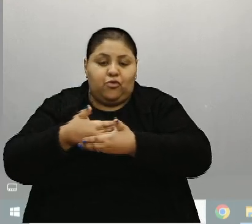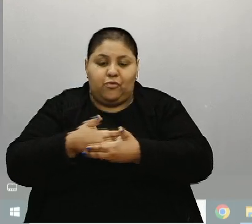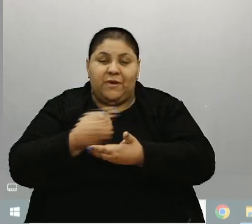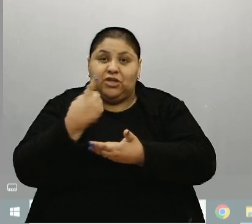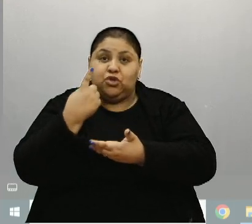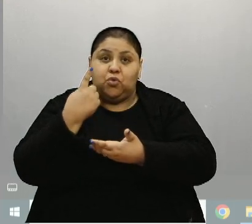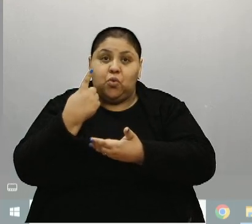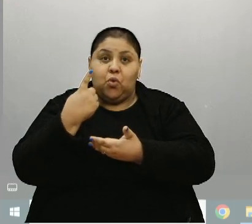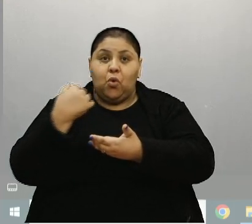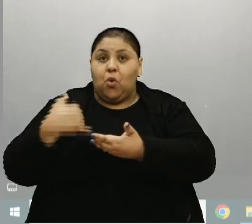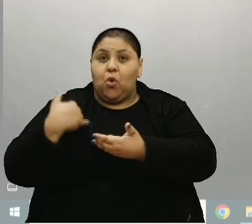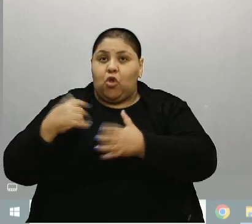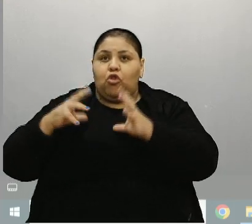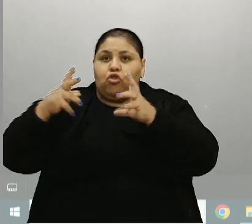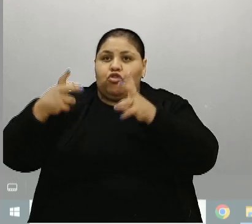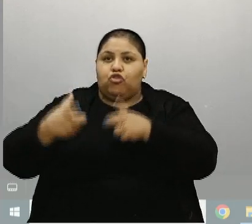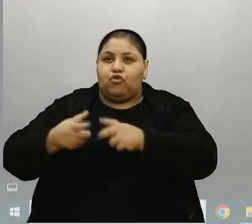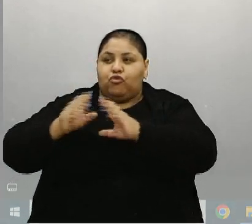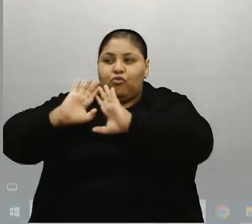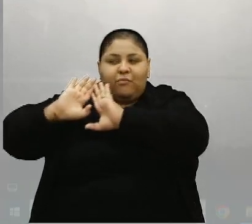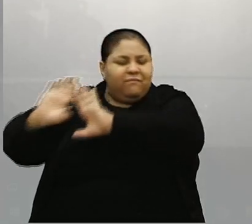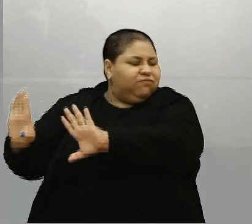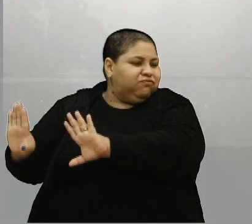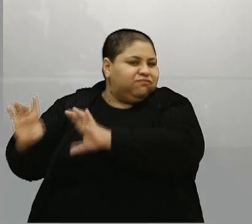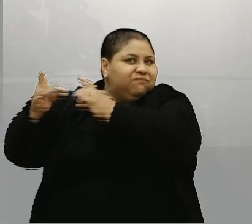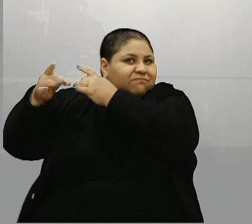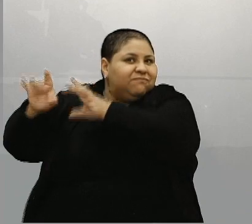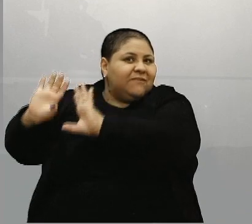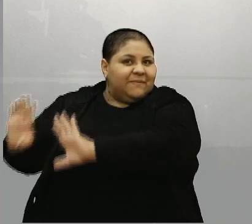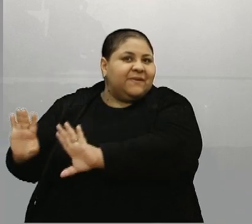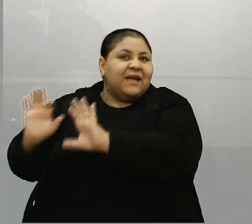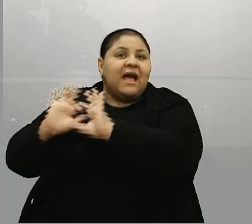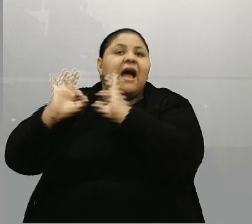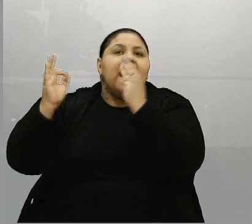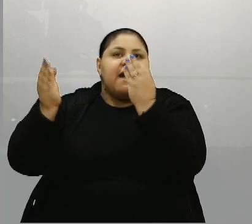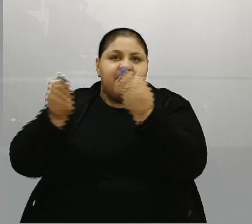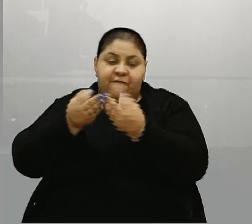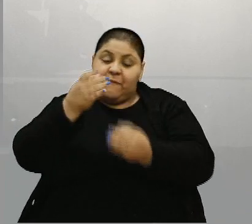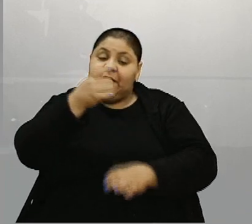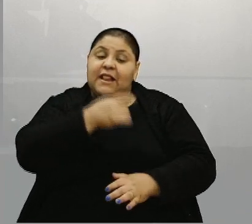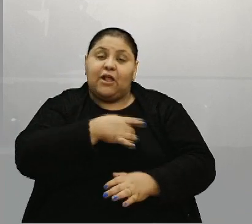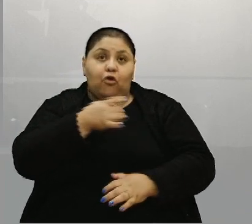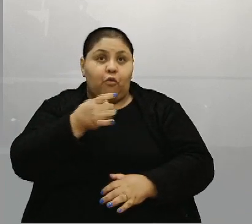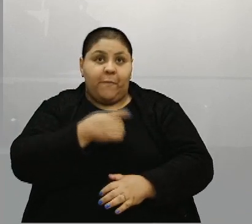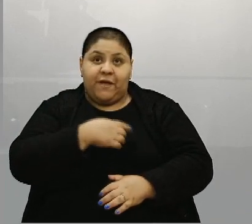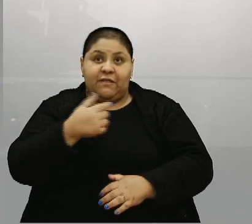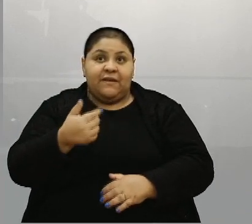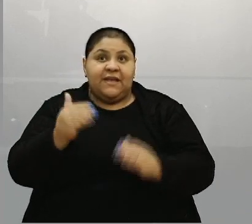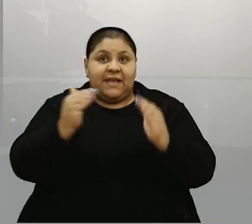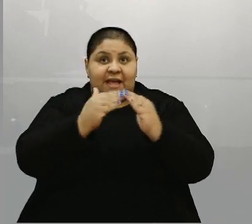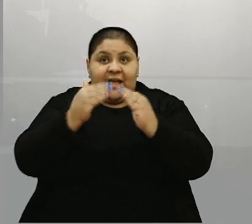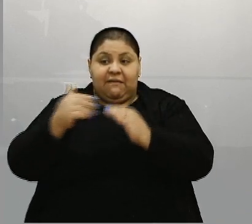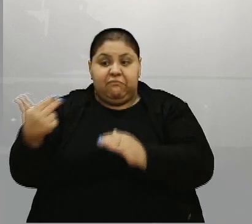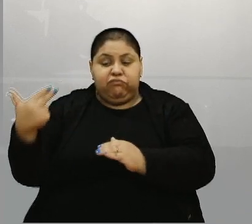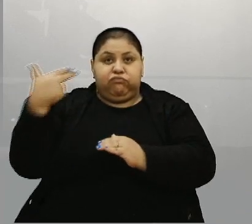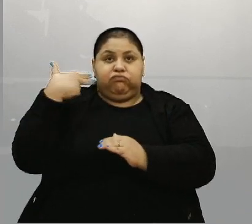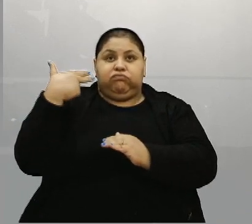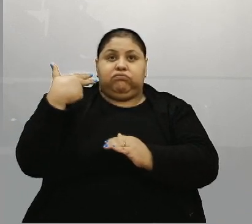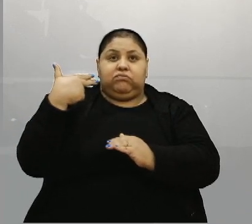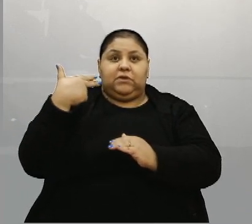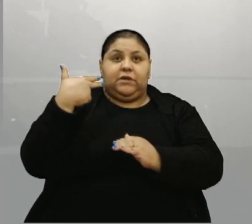ano, tá tudo deixado para trás. A família tá com medo que essa casa seja assaltada, que o micro-ondas,